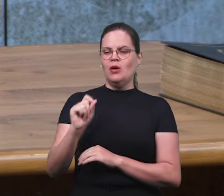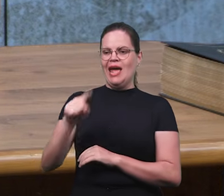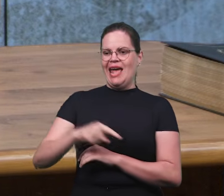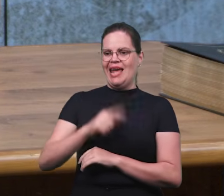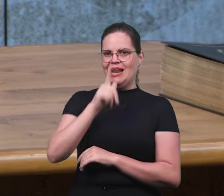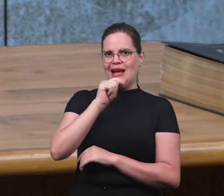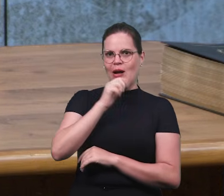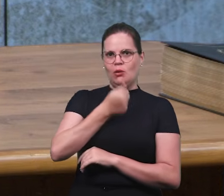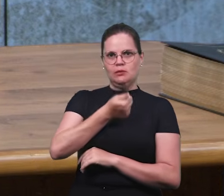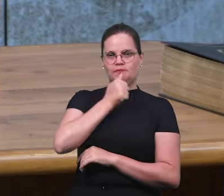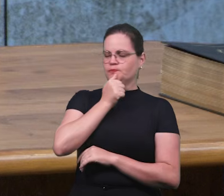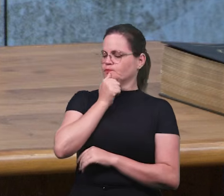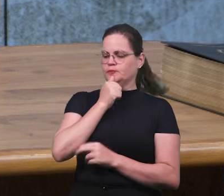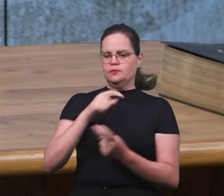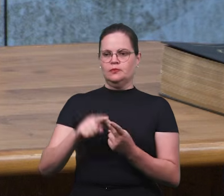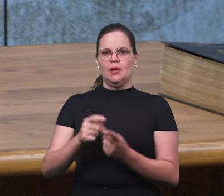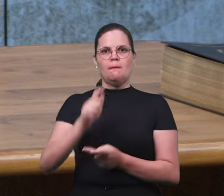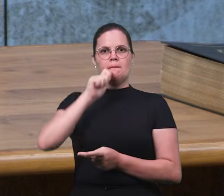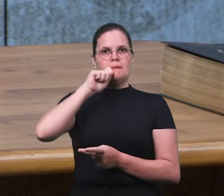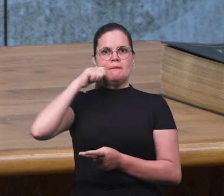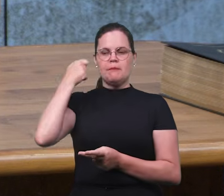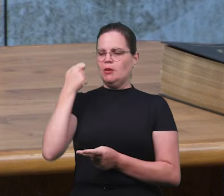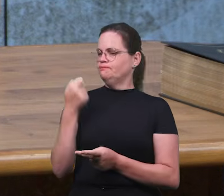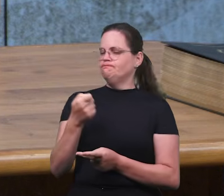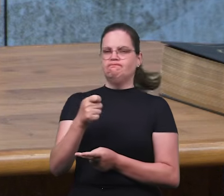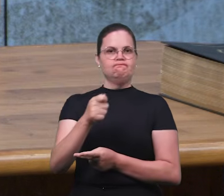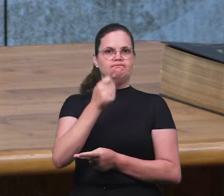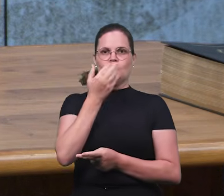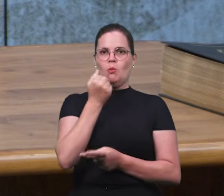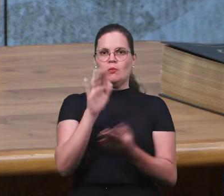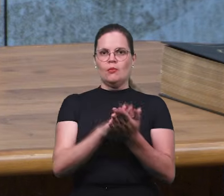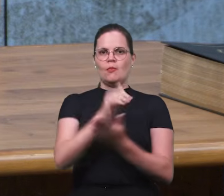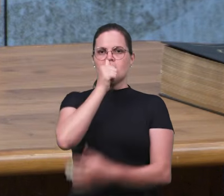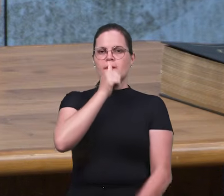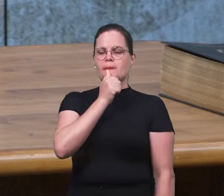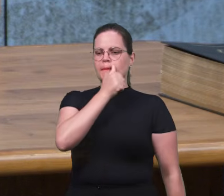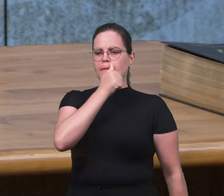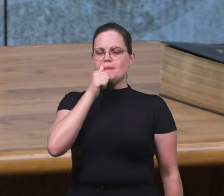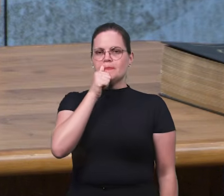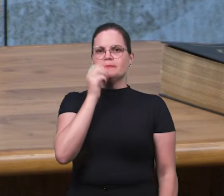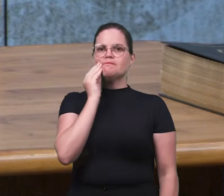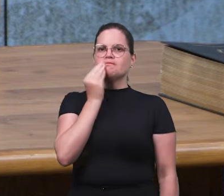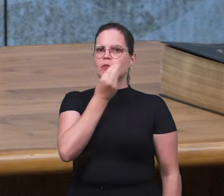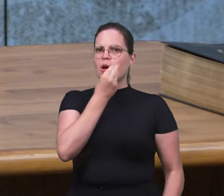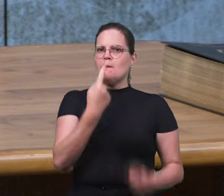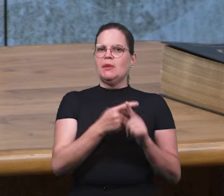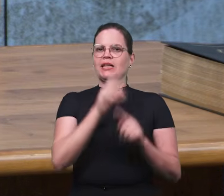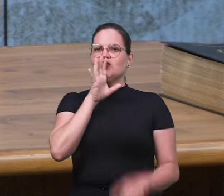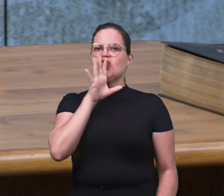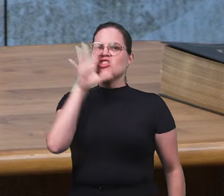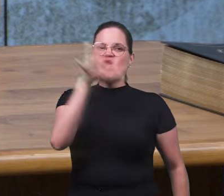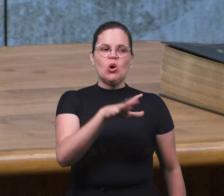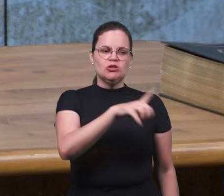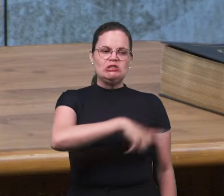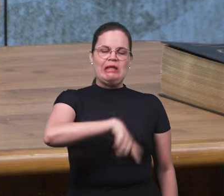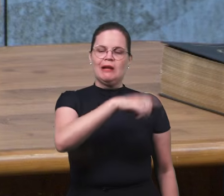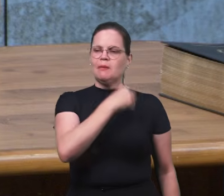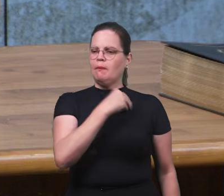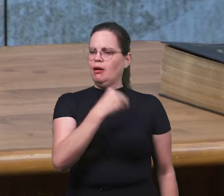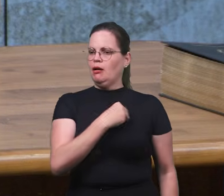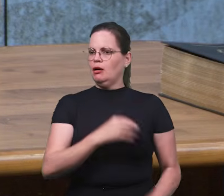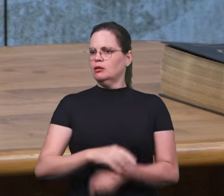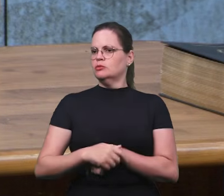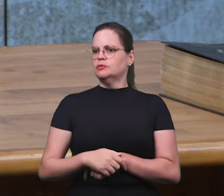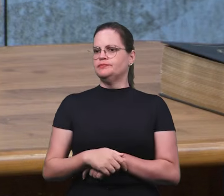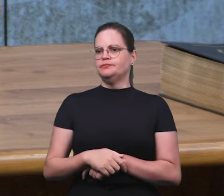não bebeu, porque estava anojado pela transgressão dos do cativeiro. E fizeram